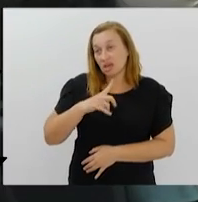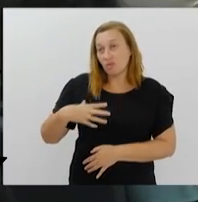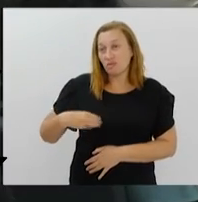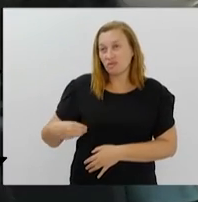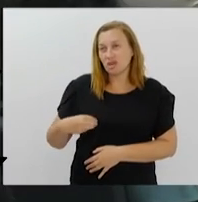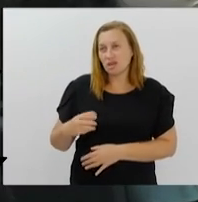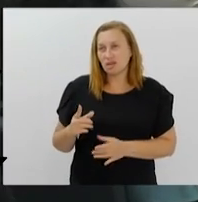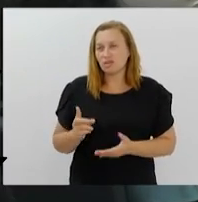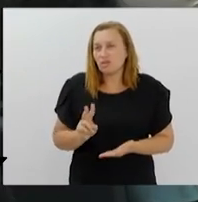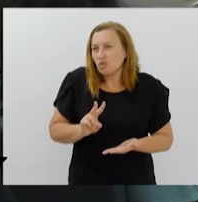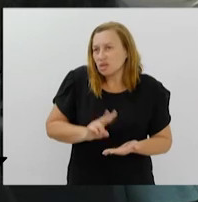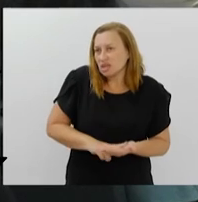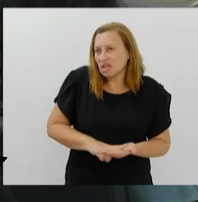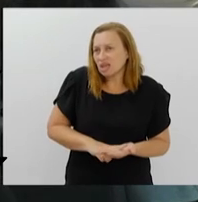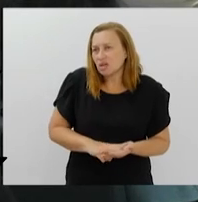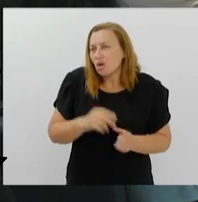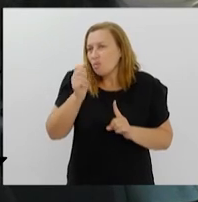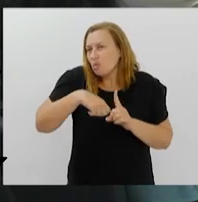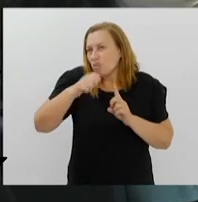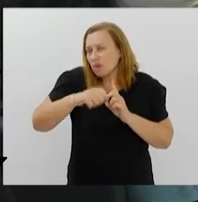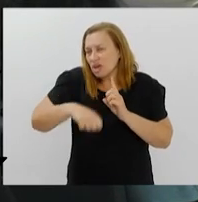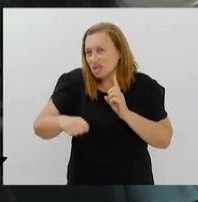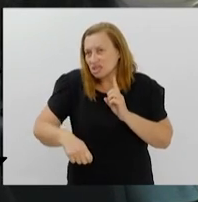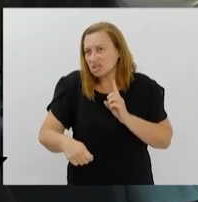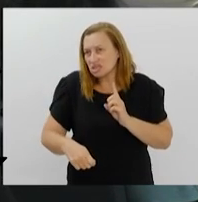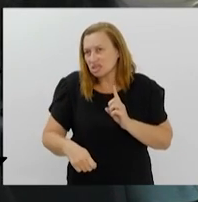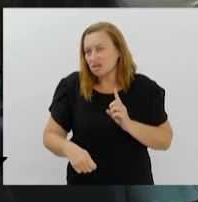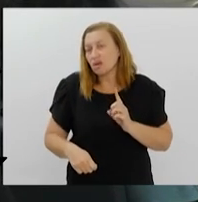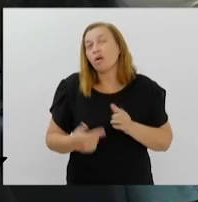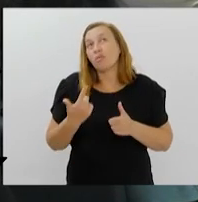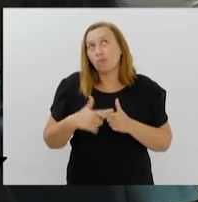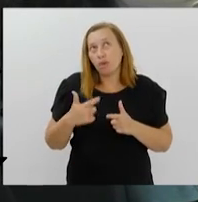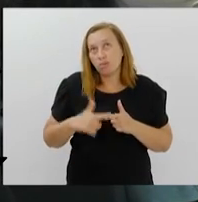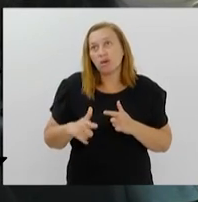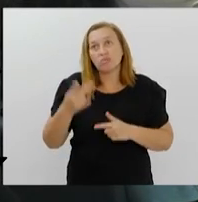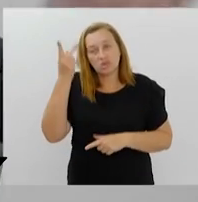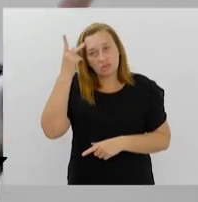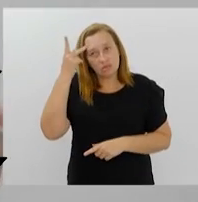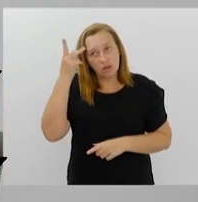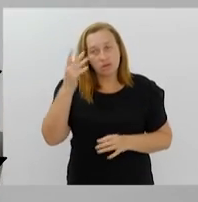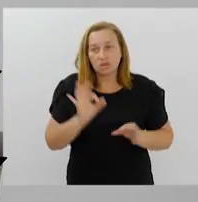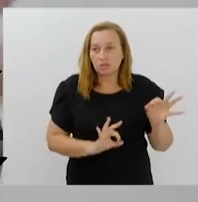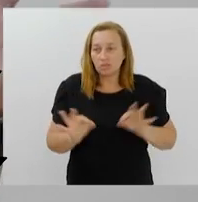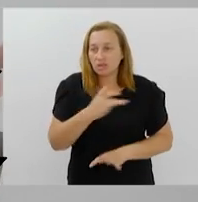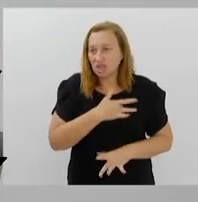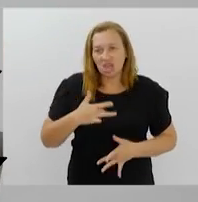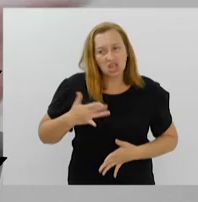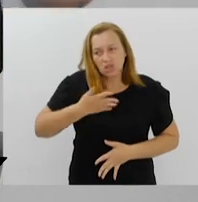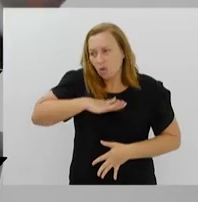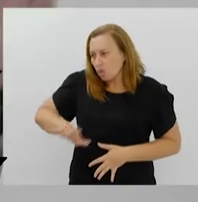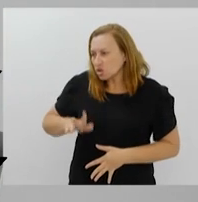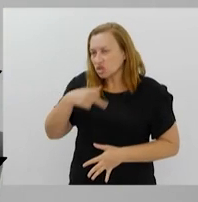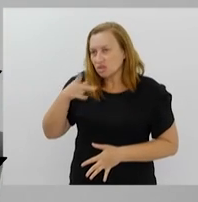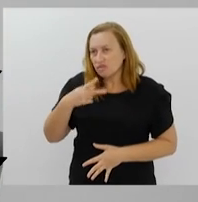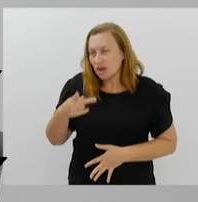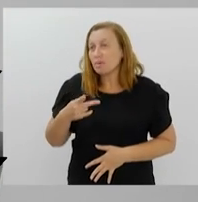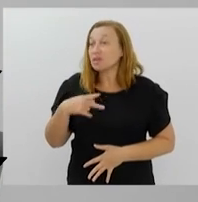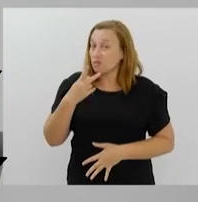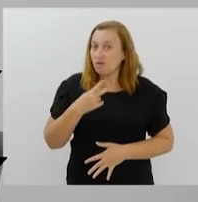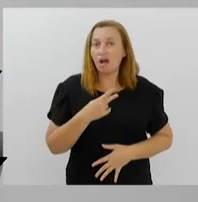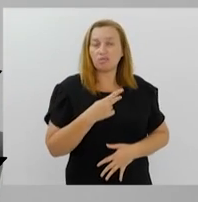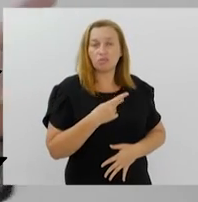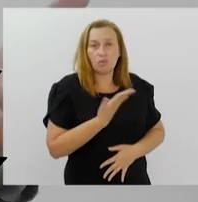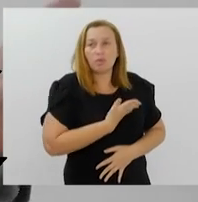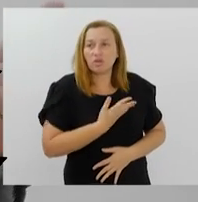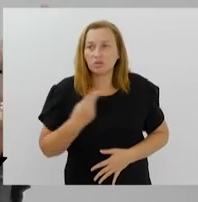internada por meses desafio e viveu o dilema com plano de saúde em São Paulo ele não gosta de falar no assunto mas eu falo por ele como amigo dele